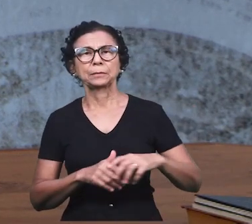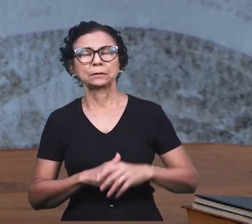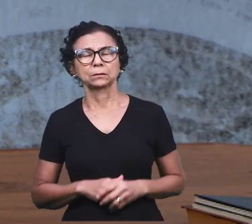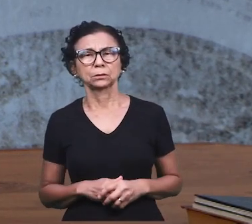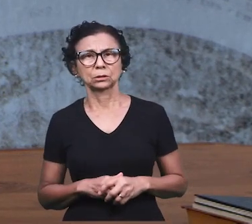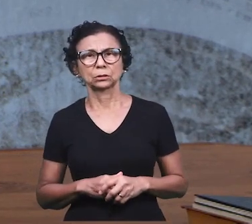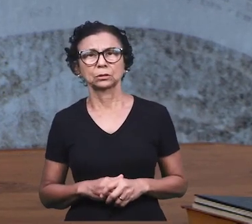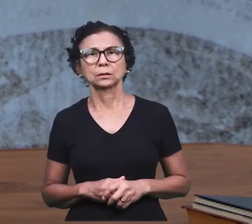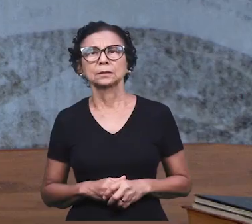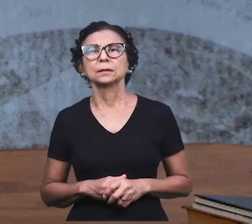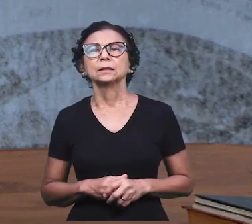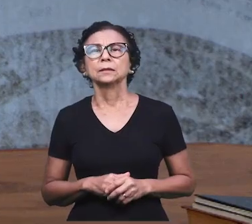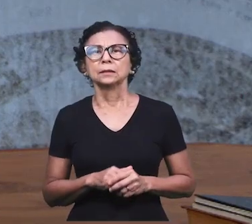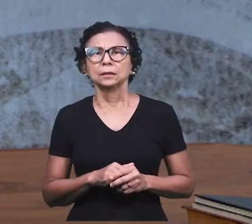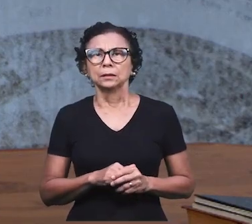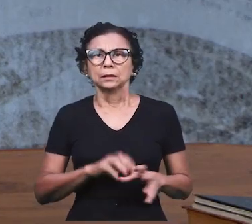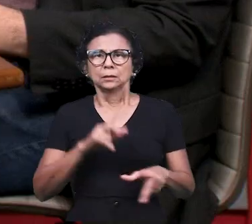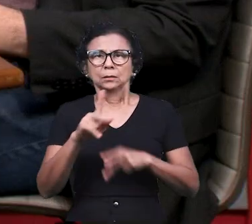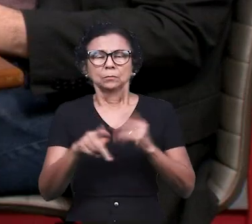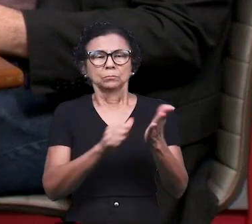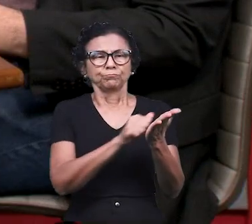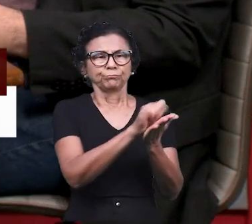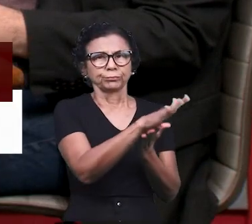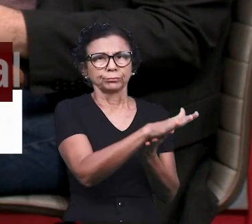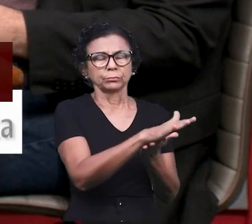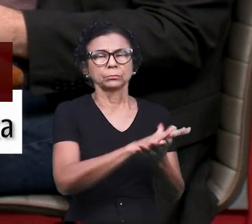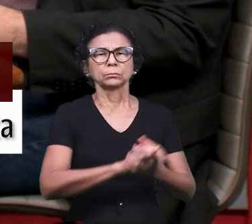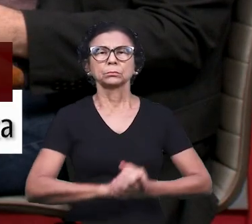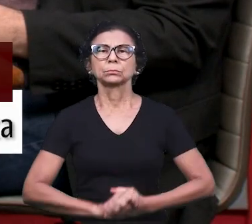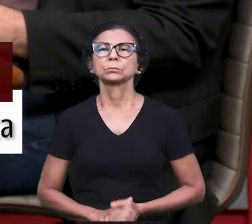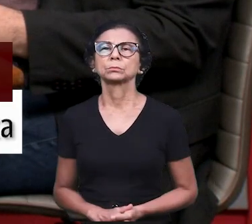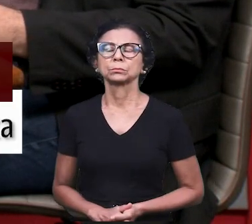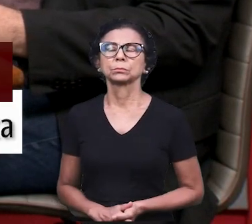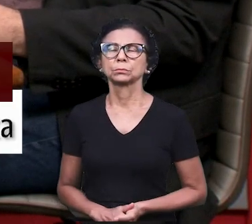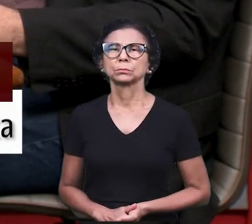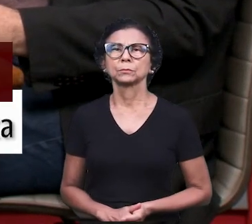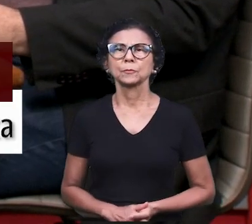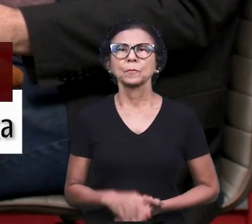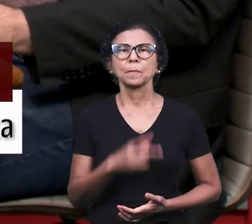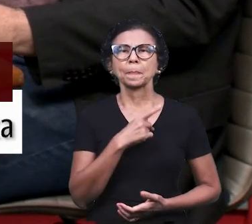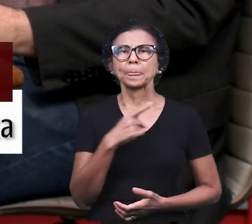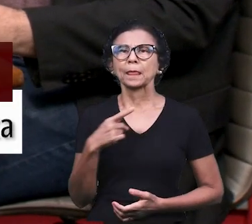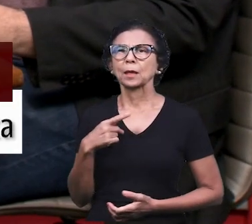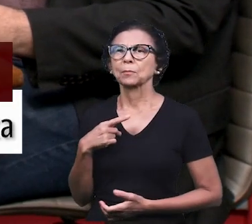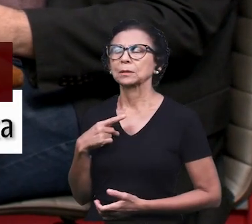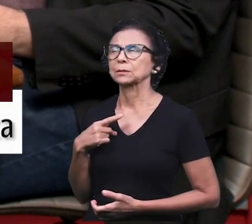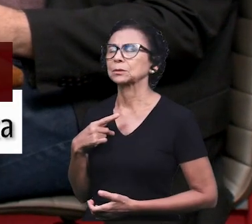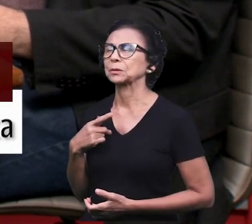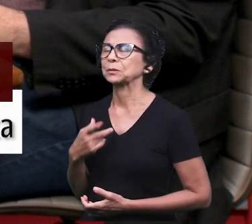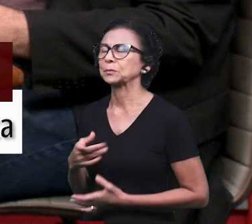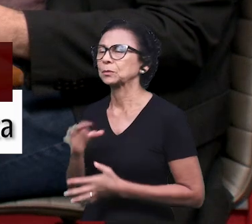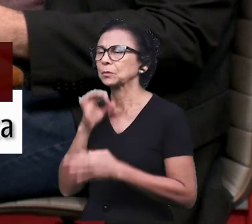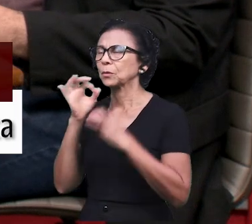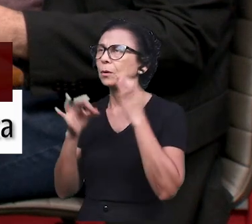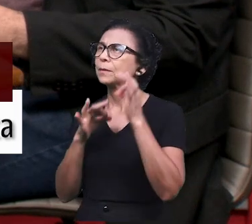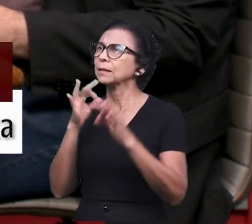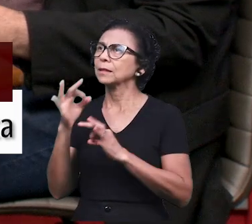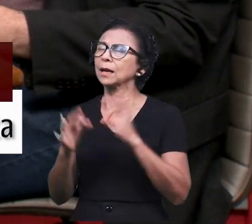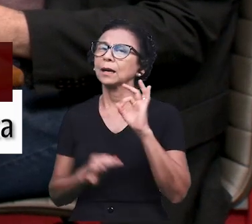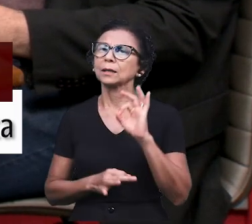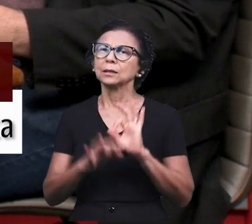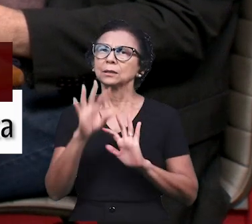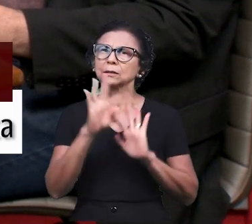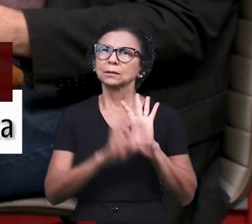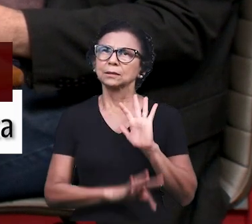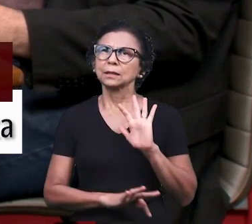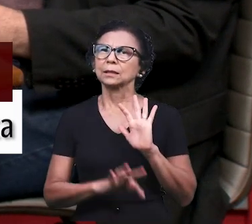será extirpada dos seus povos. Bom, pastor, qual o comentário que nós podemos fazer aqui desses textos que nós lemos aqui